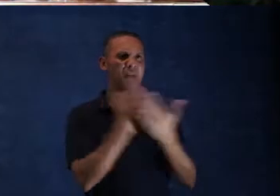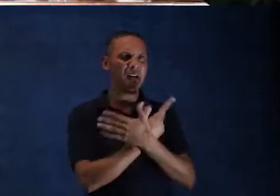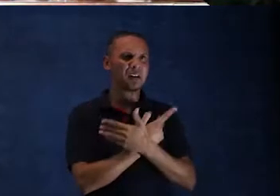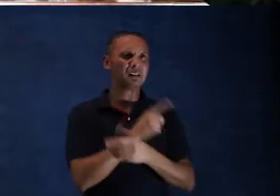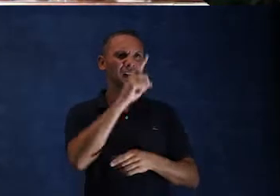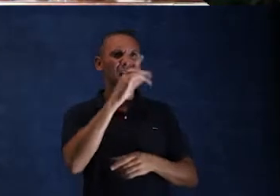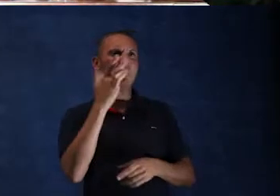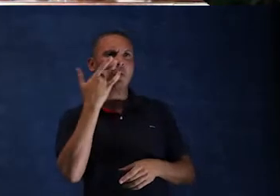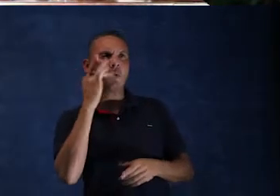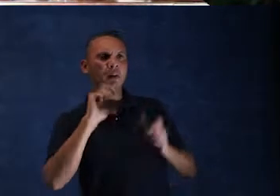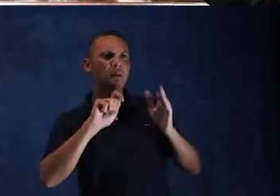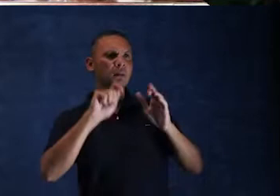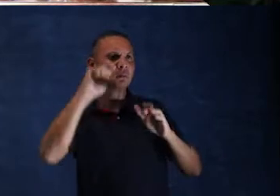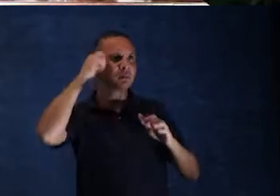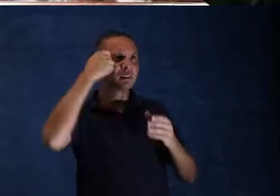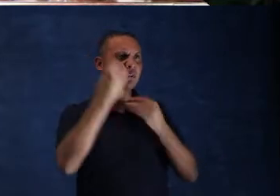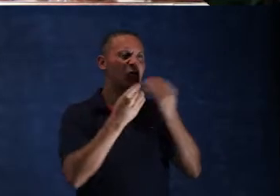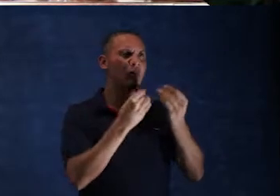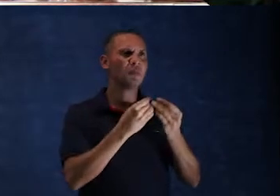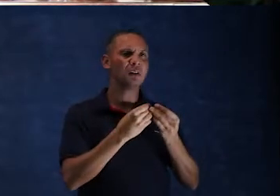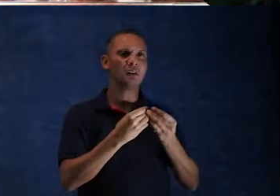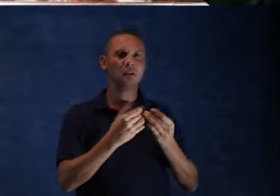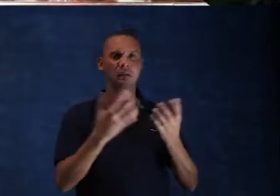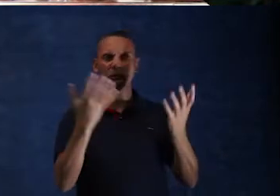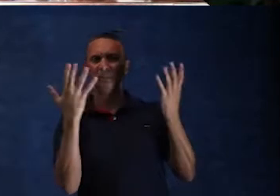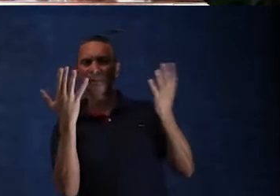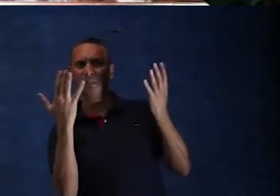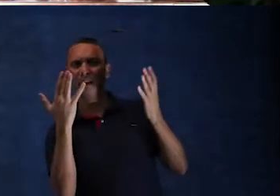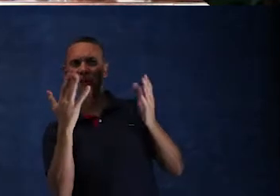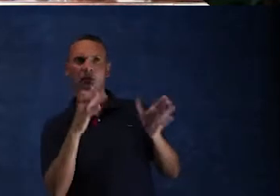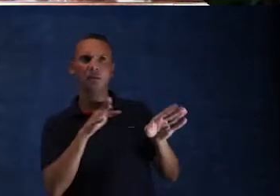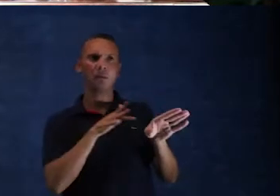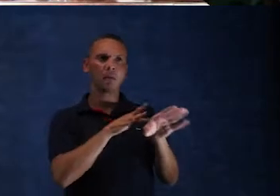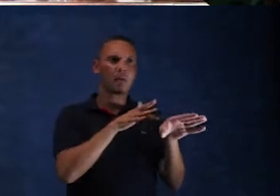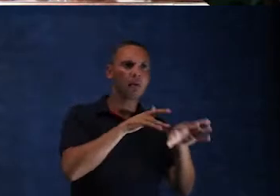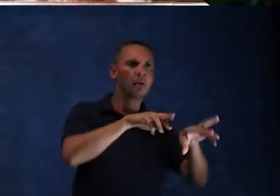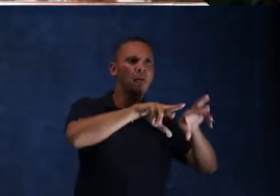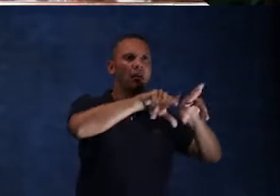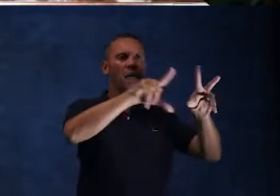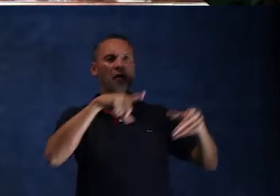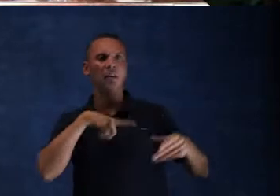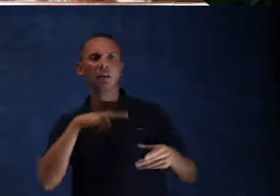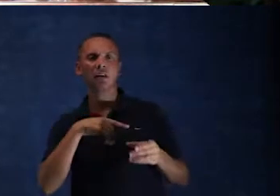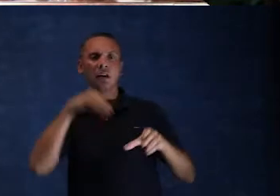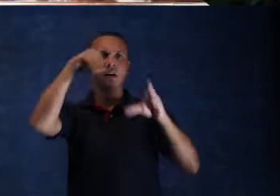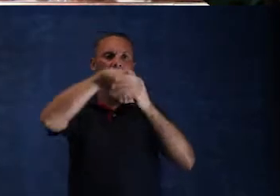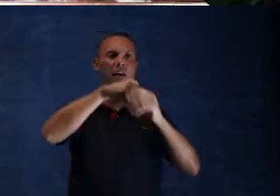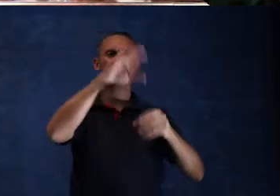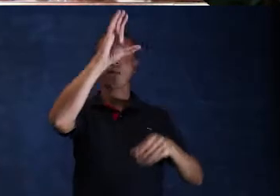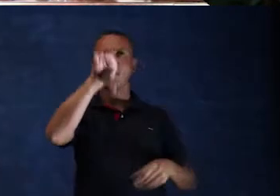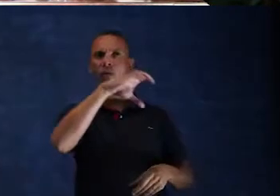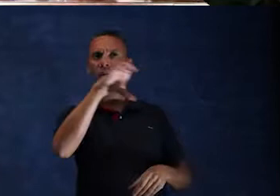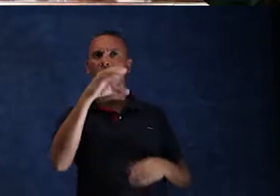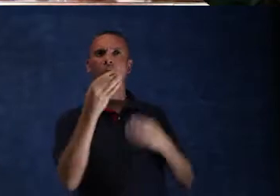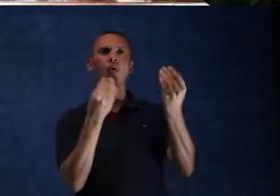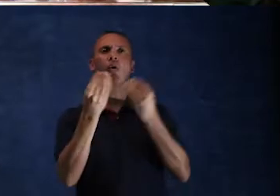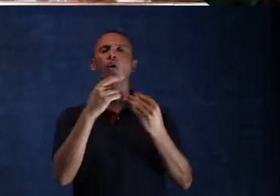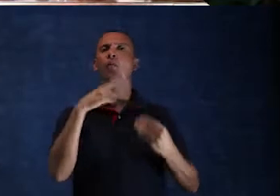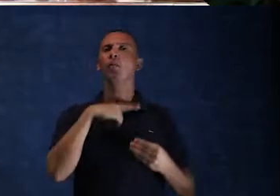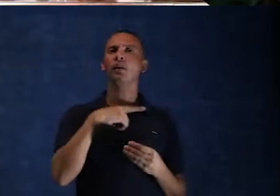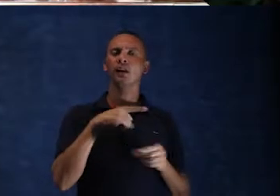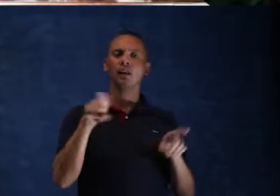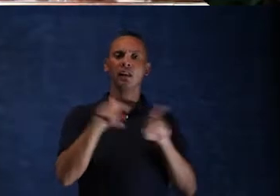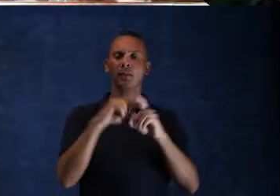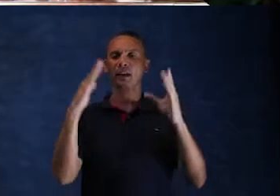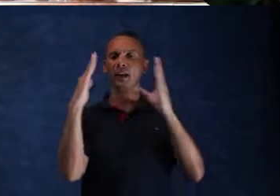até as suspeitas e acusações de pedofilia e homossexualidade nos porões da Igreja Católica, passando pelo